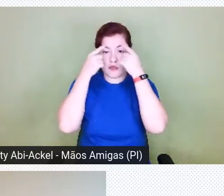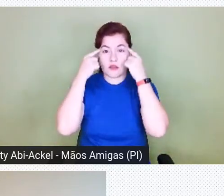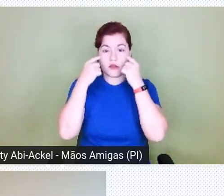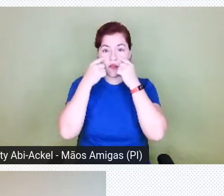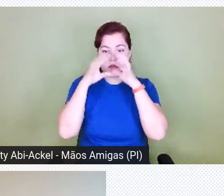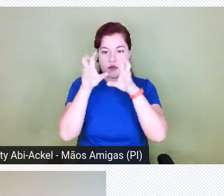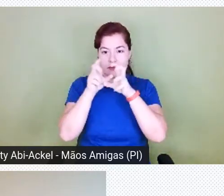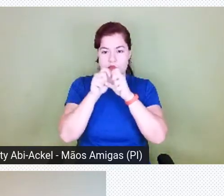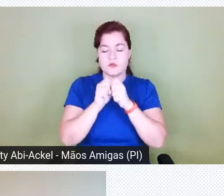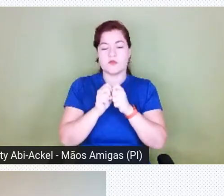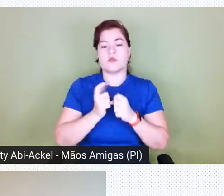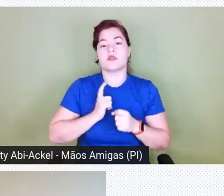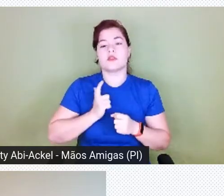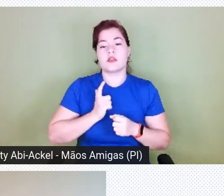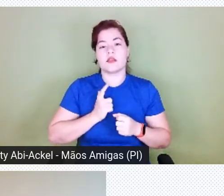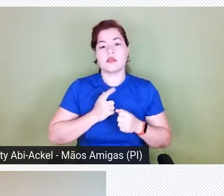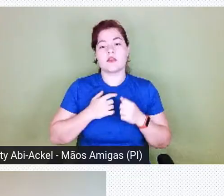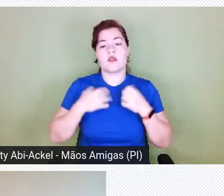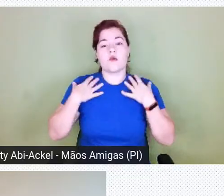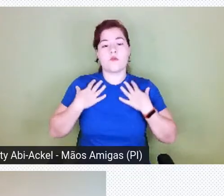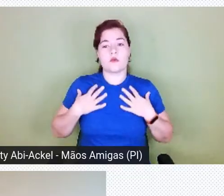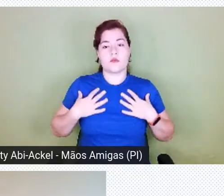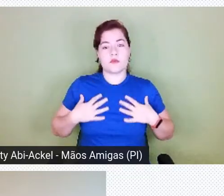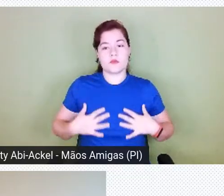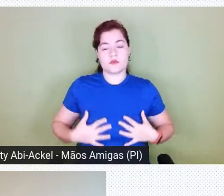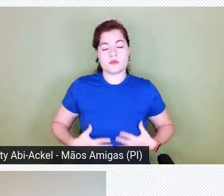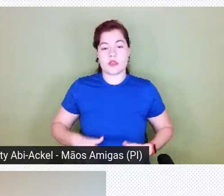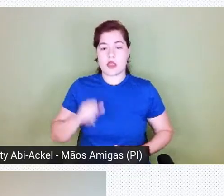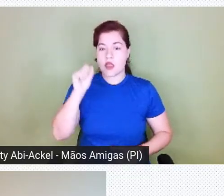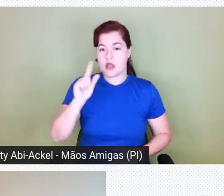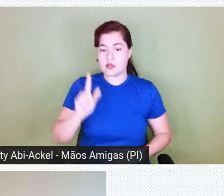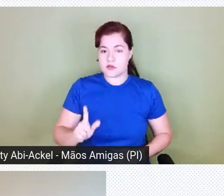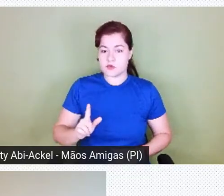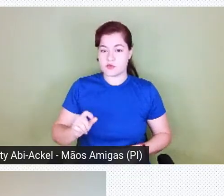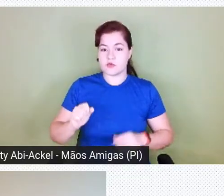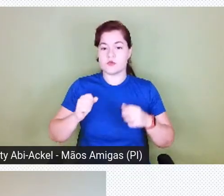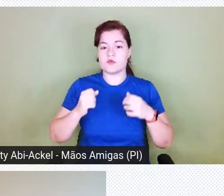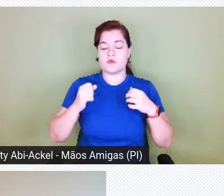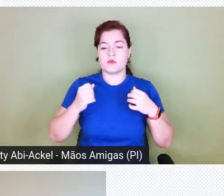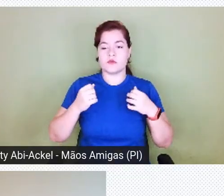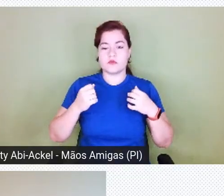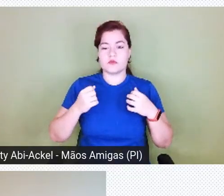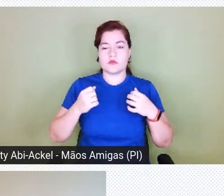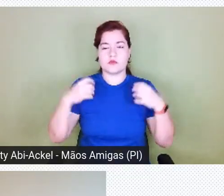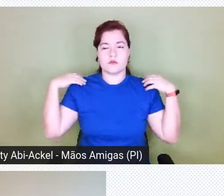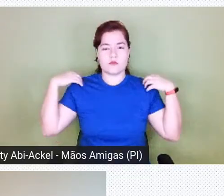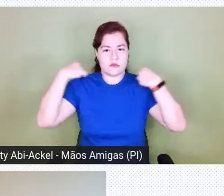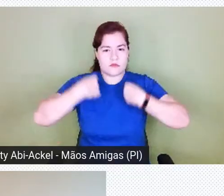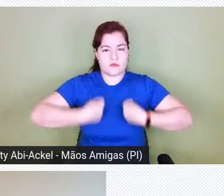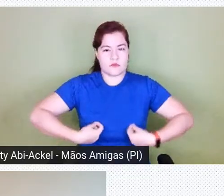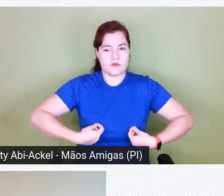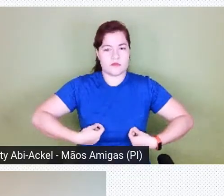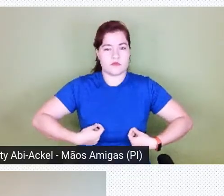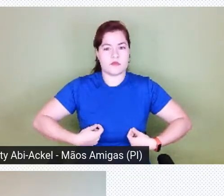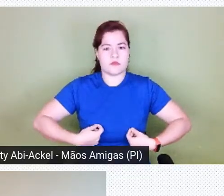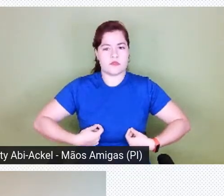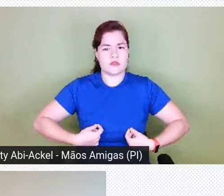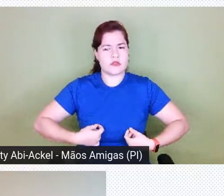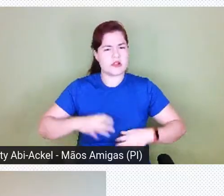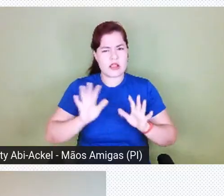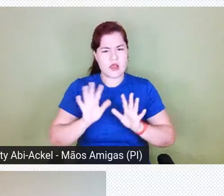Está usando uma blusa azul clara, uma camisa azul clara. Não,